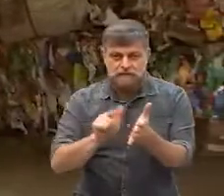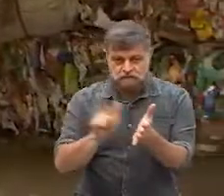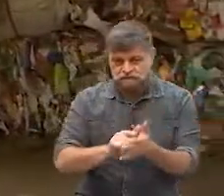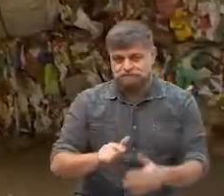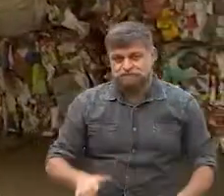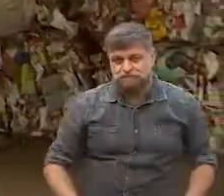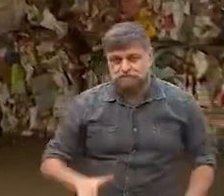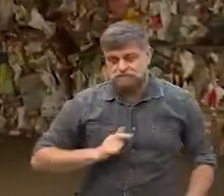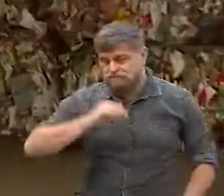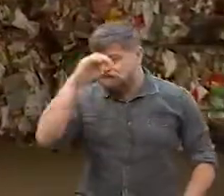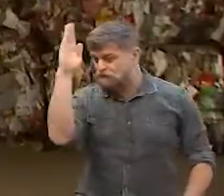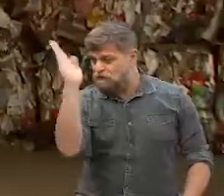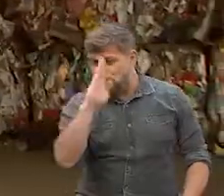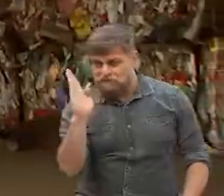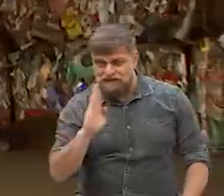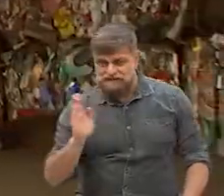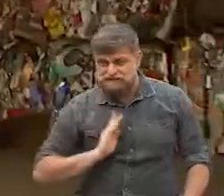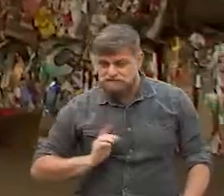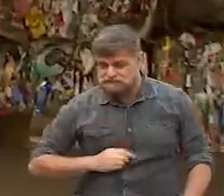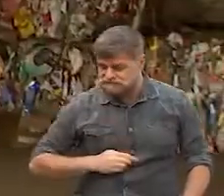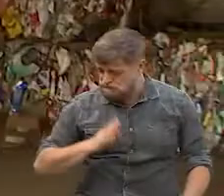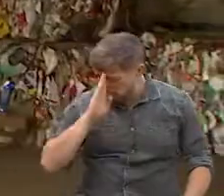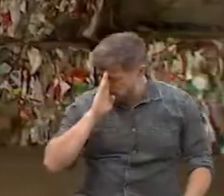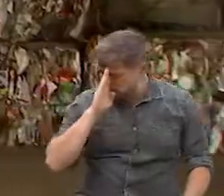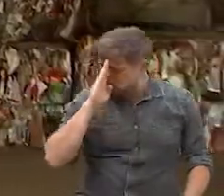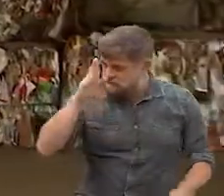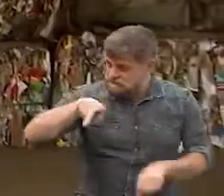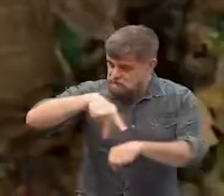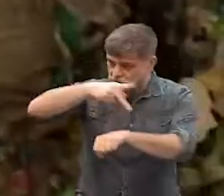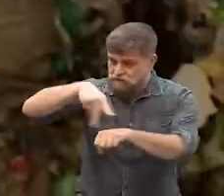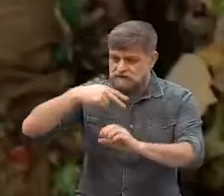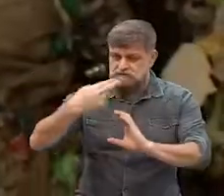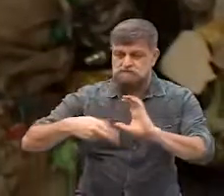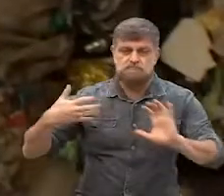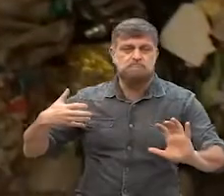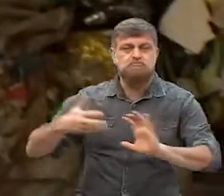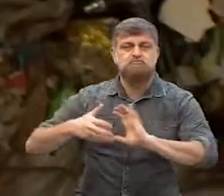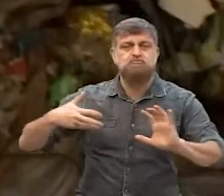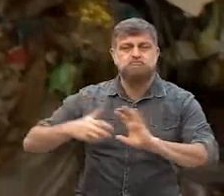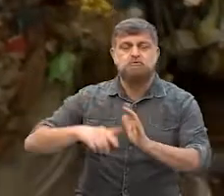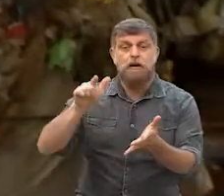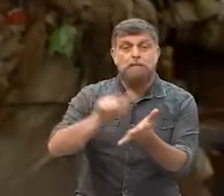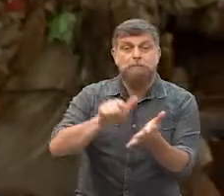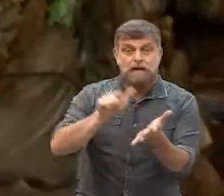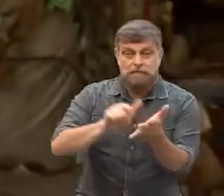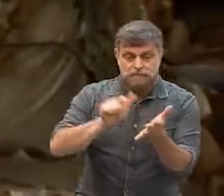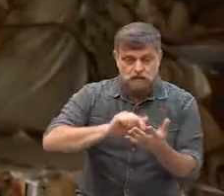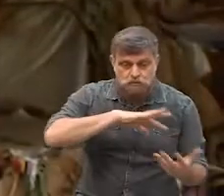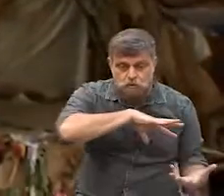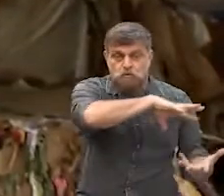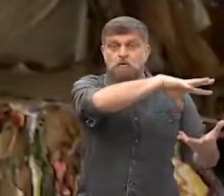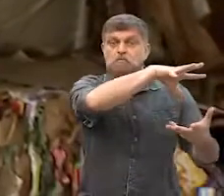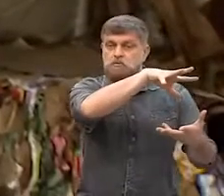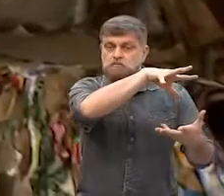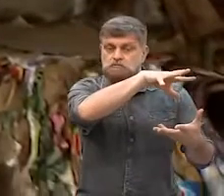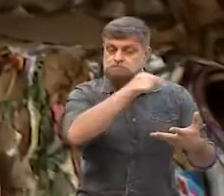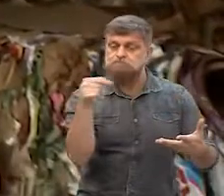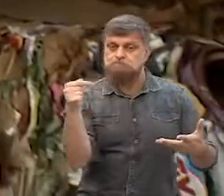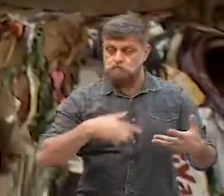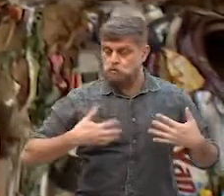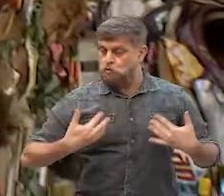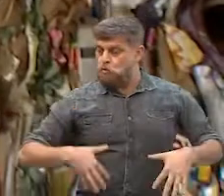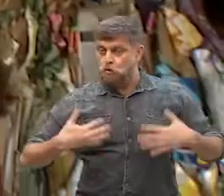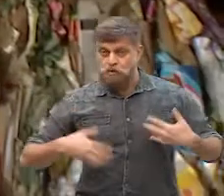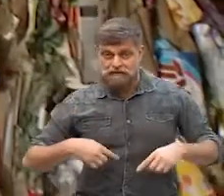O Brasil figura entre os principais países recicladores de papel no mundo e, internamente, este é um